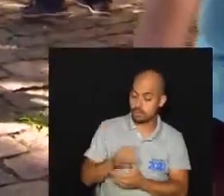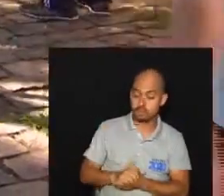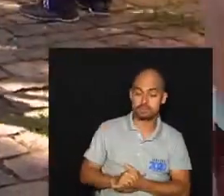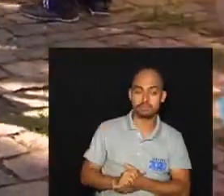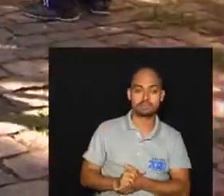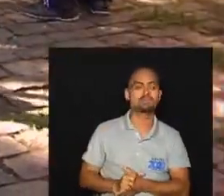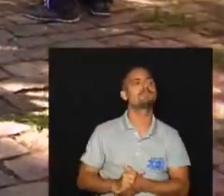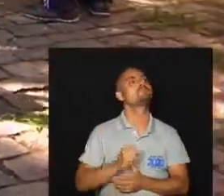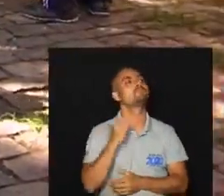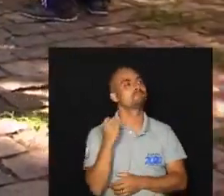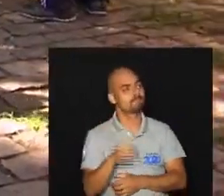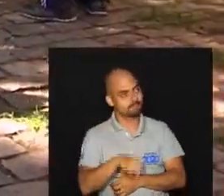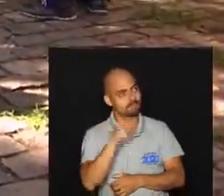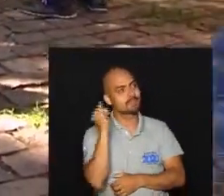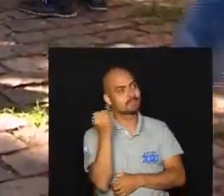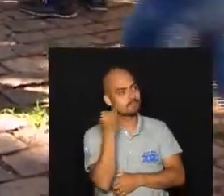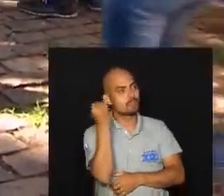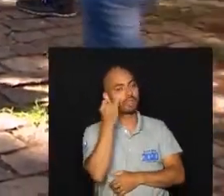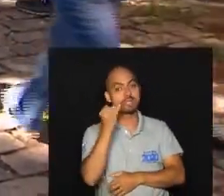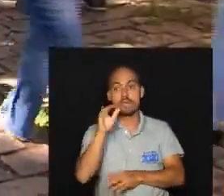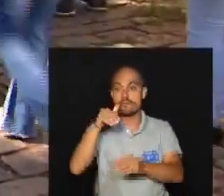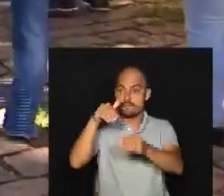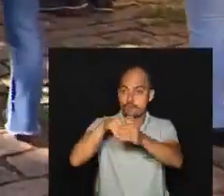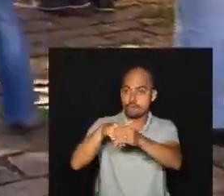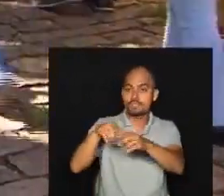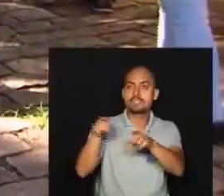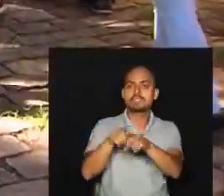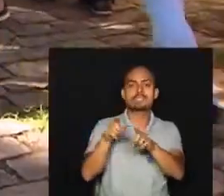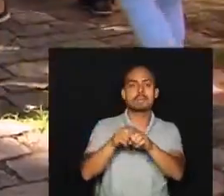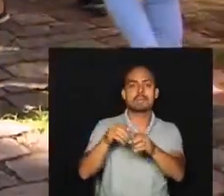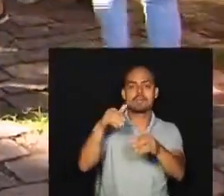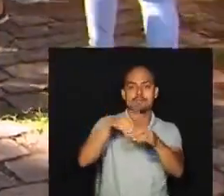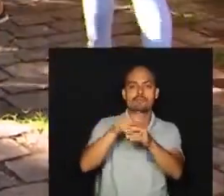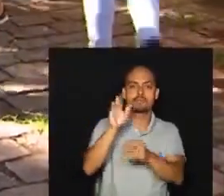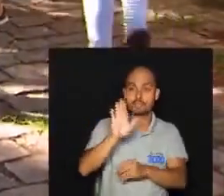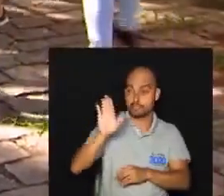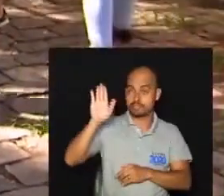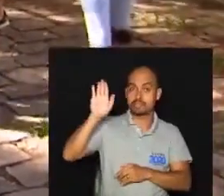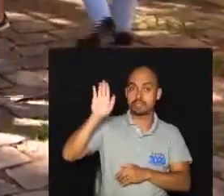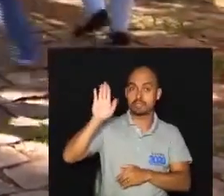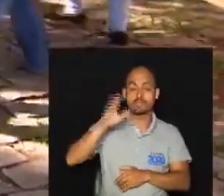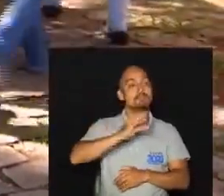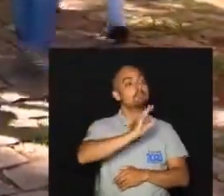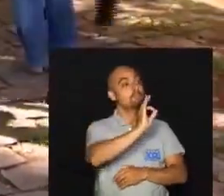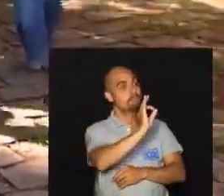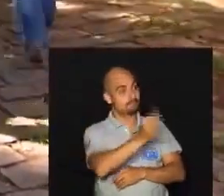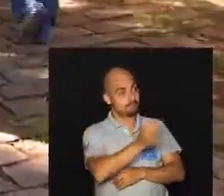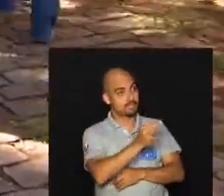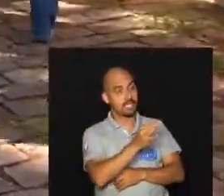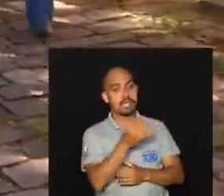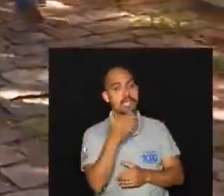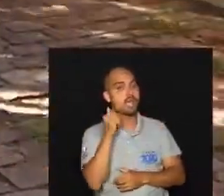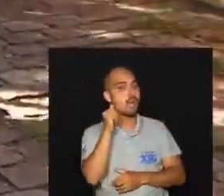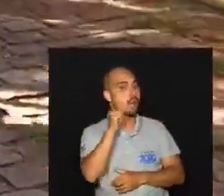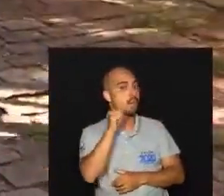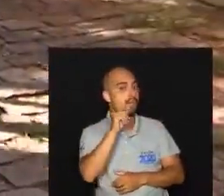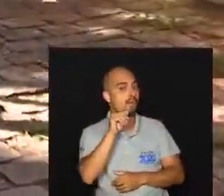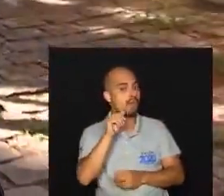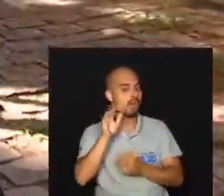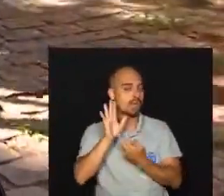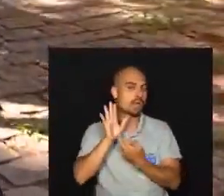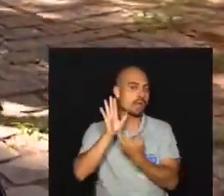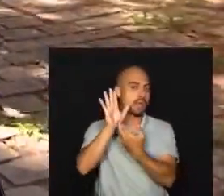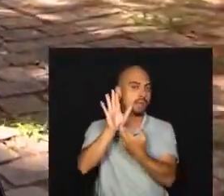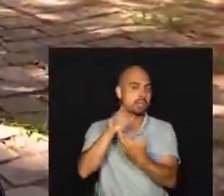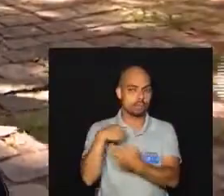ela vote, assim como ela também seja eleita. Com certeza, porque a mulher eleita lá dentro, ela